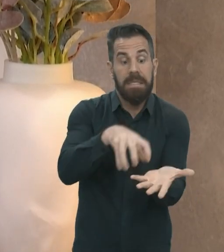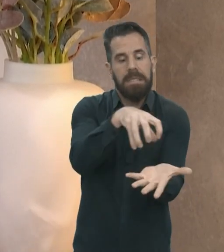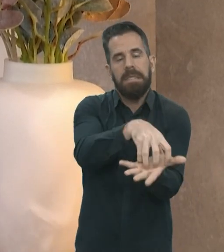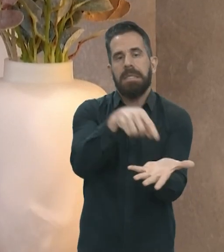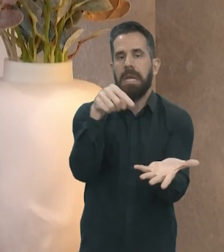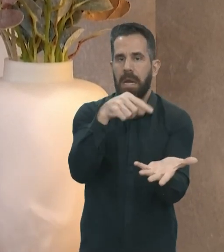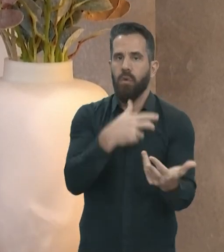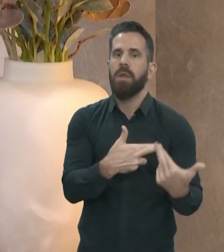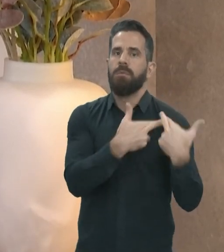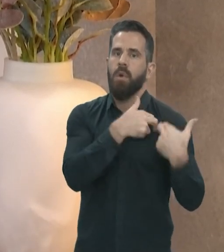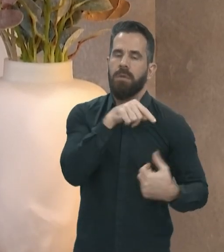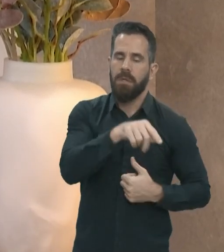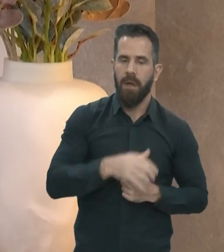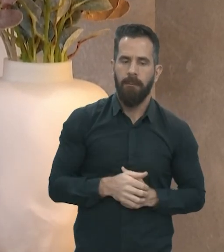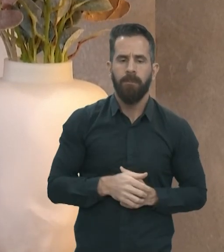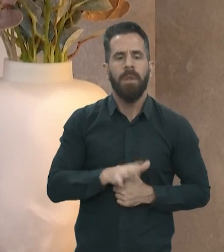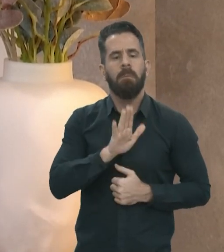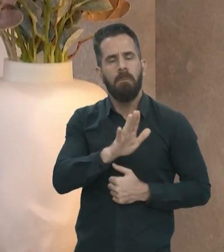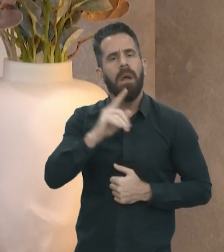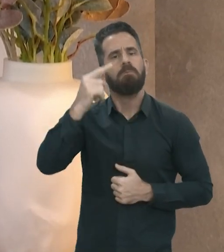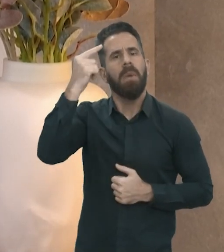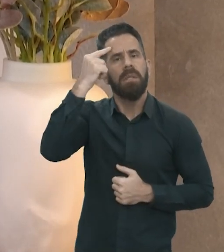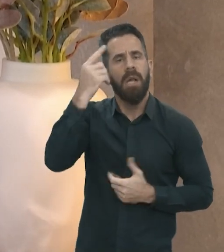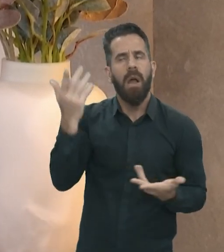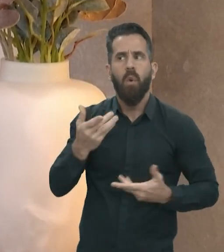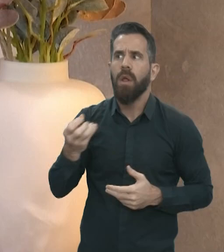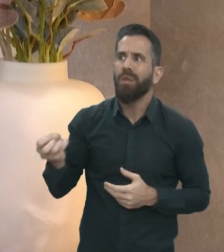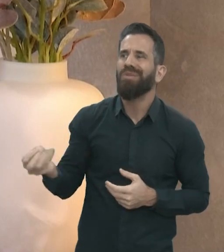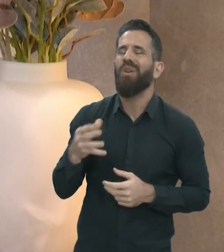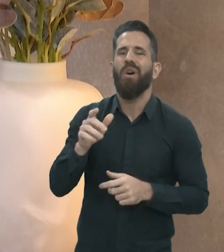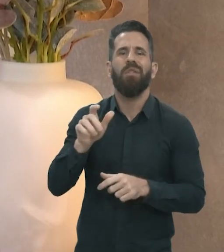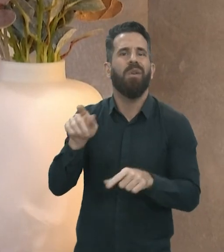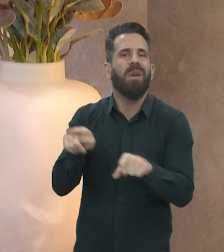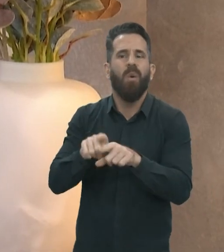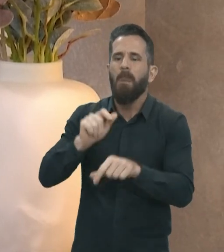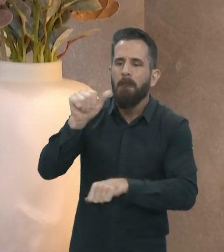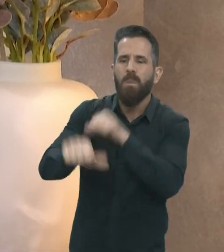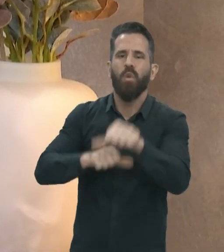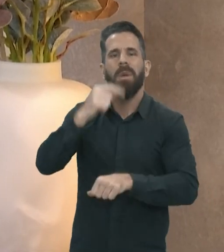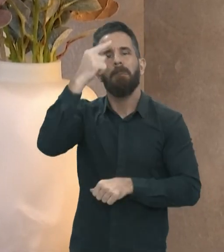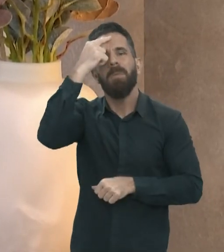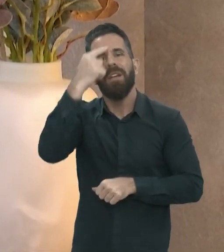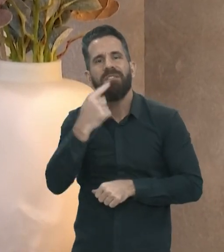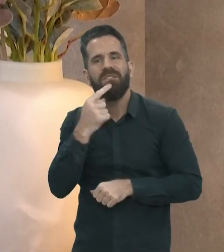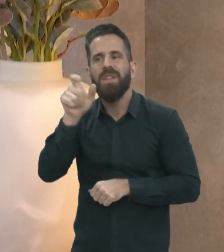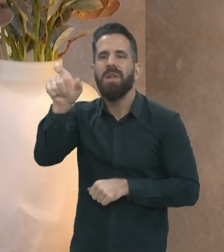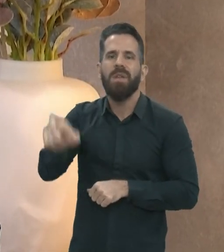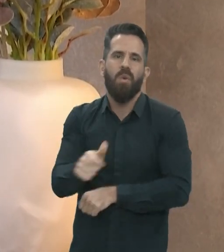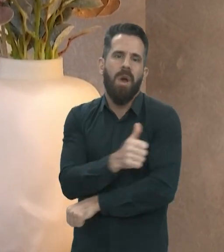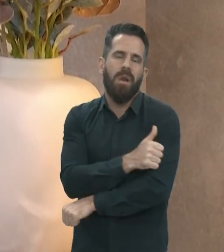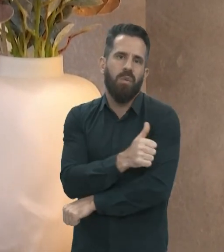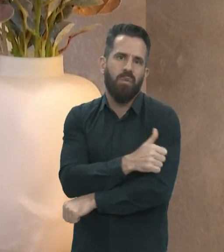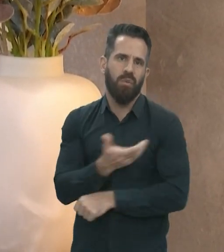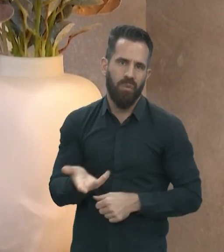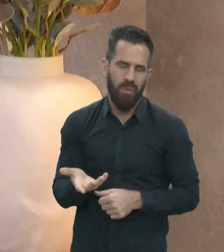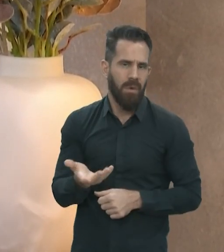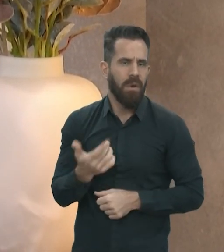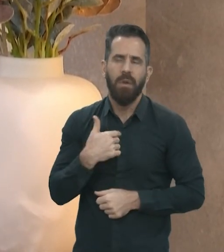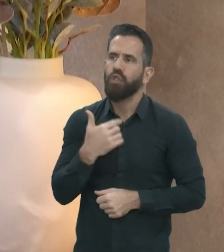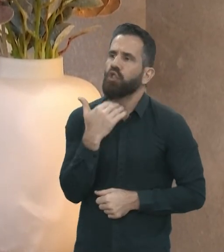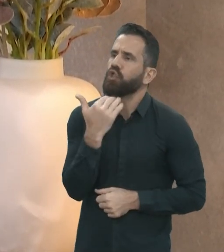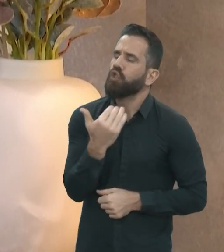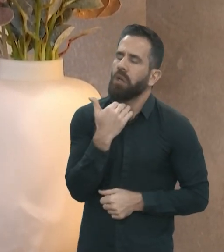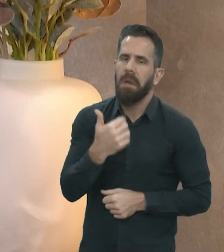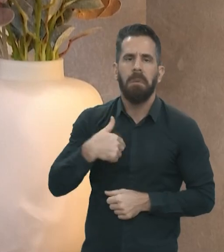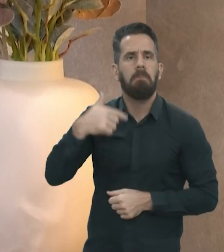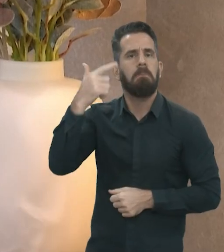nova realidade que se apresenta, esse novo perfil estudantil, olhar a vida acadêmica desse estudante. Então, não basta só você fazer